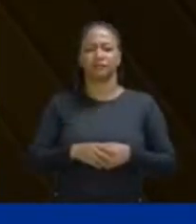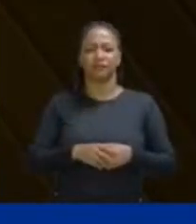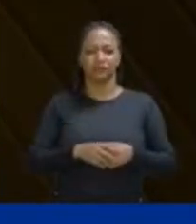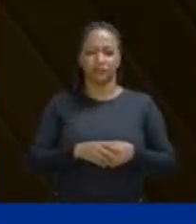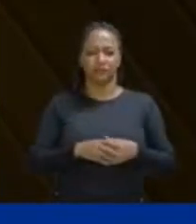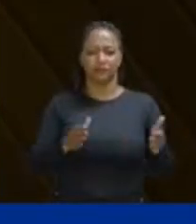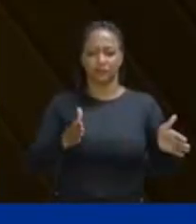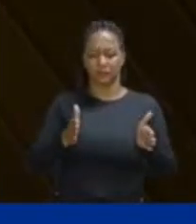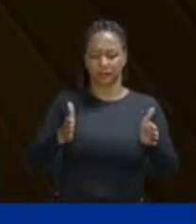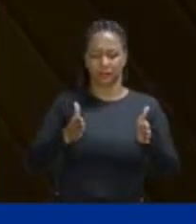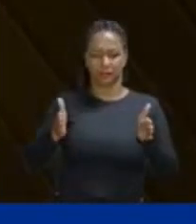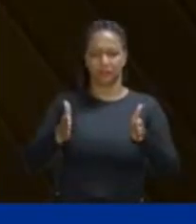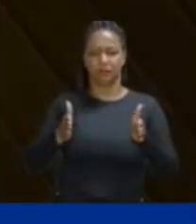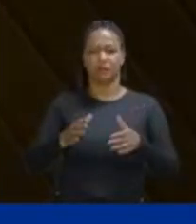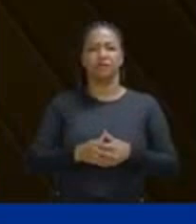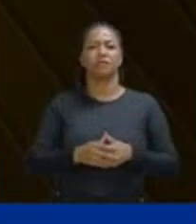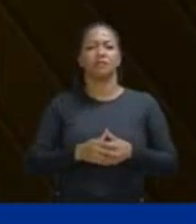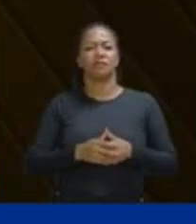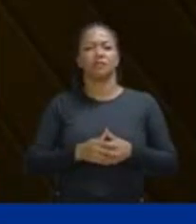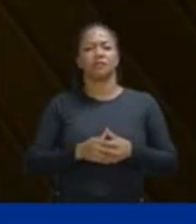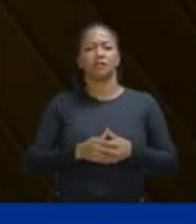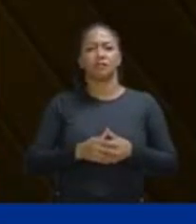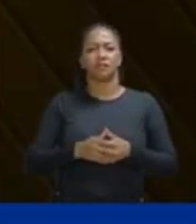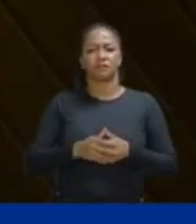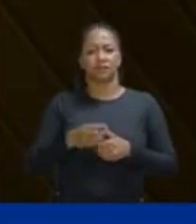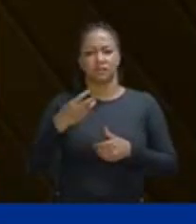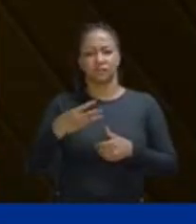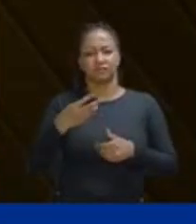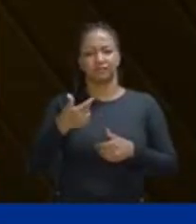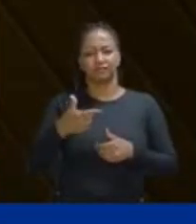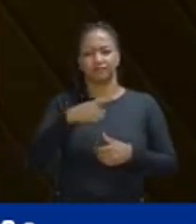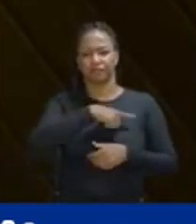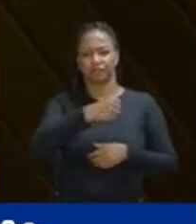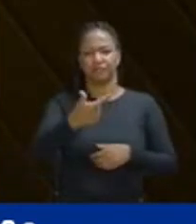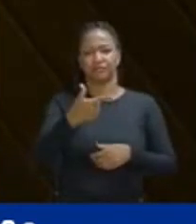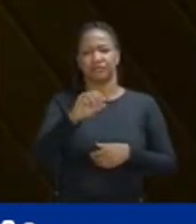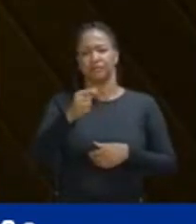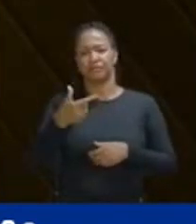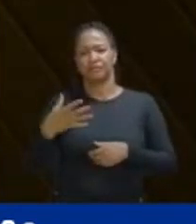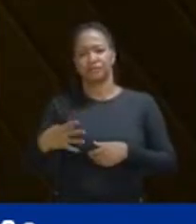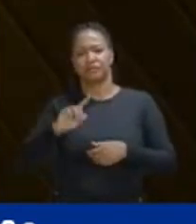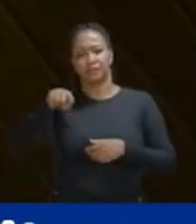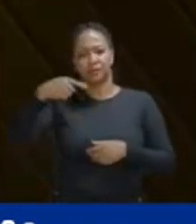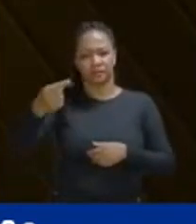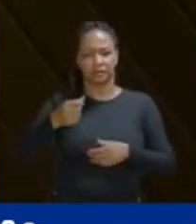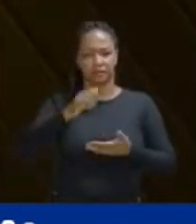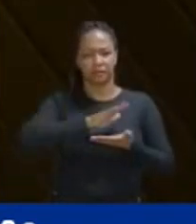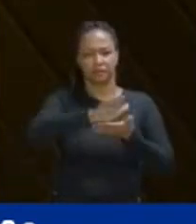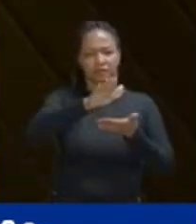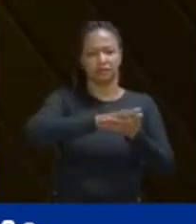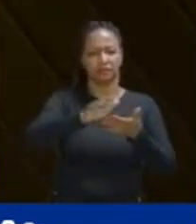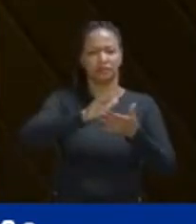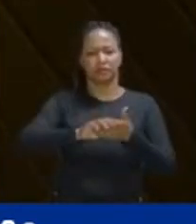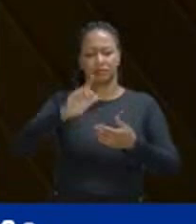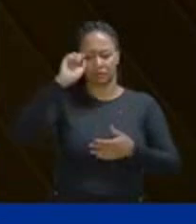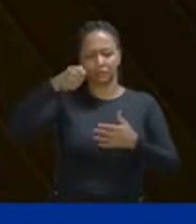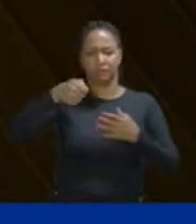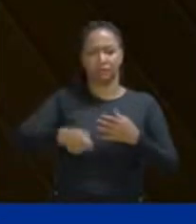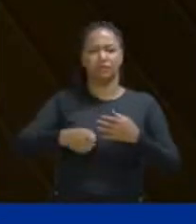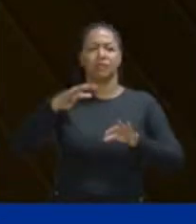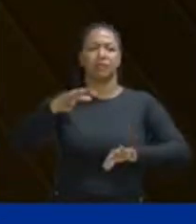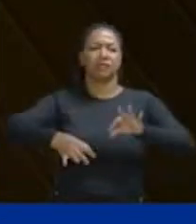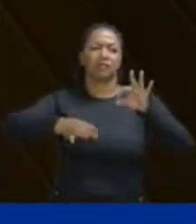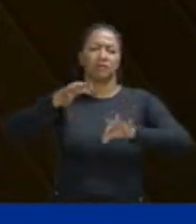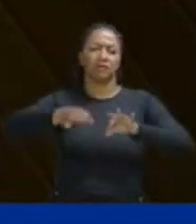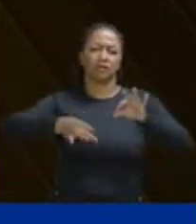qual é tempestivo, pois foi interposto em 31 de 8 de 2024, imediatamente após a publicação da decisão no Diário da